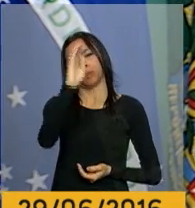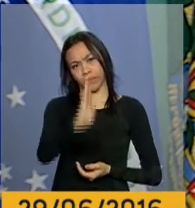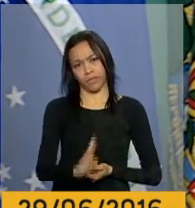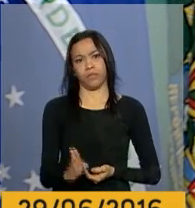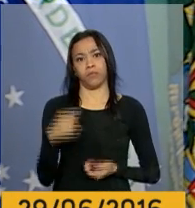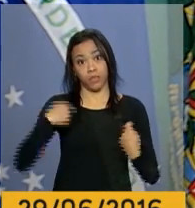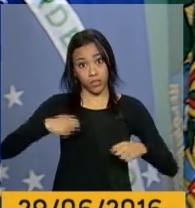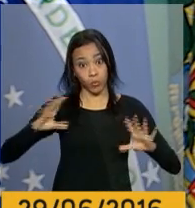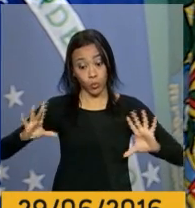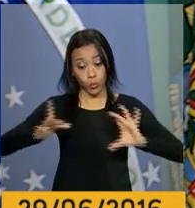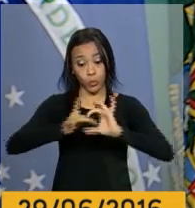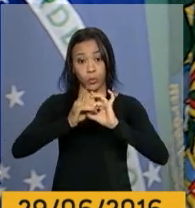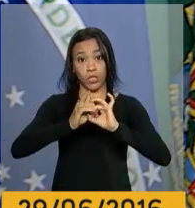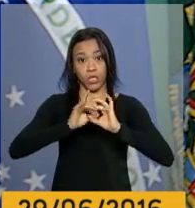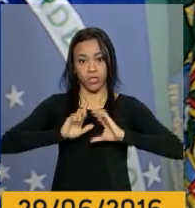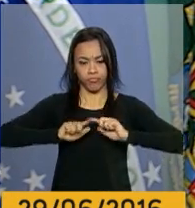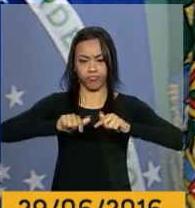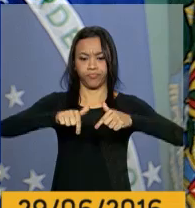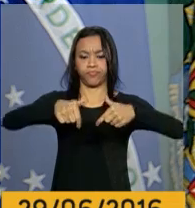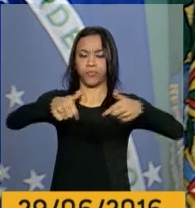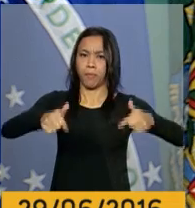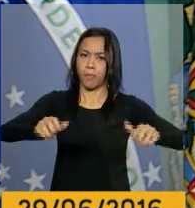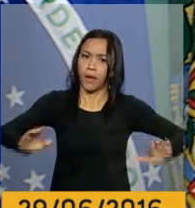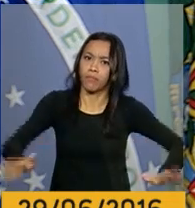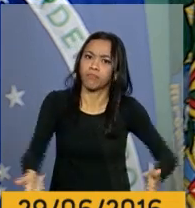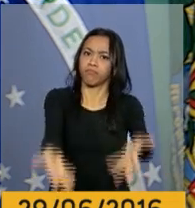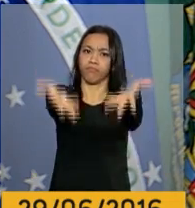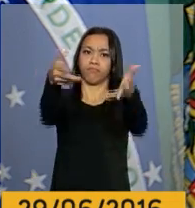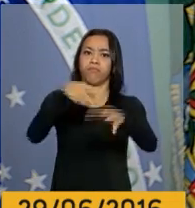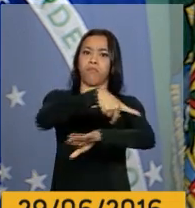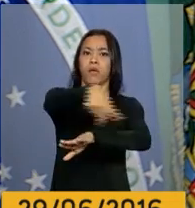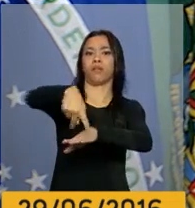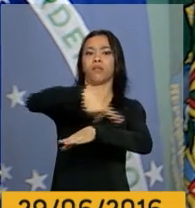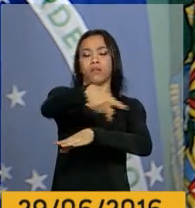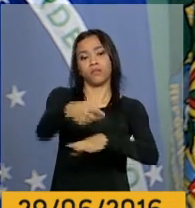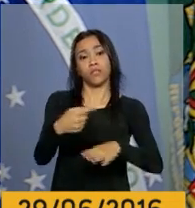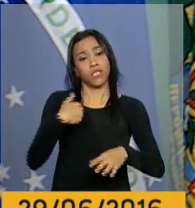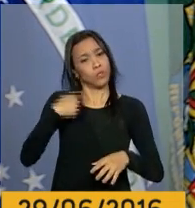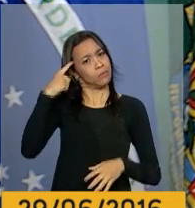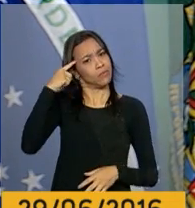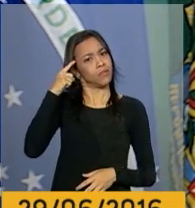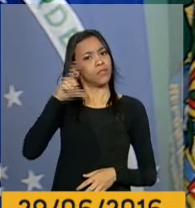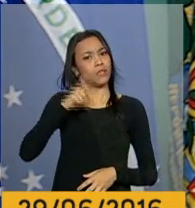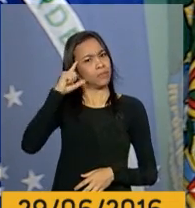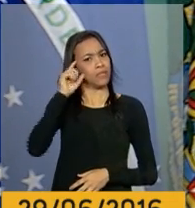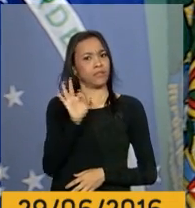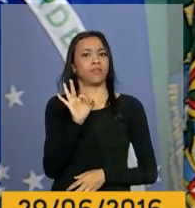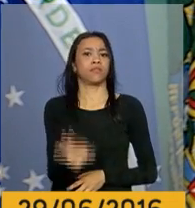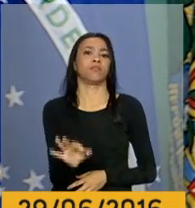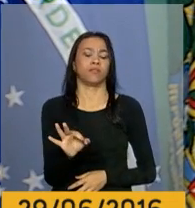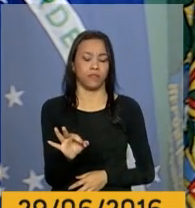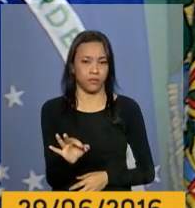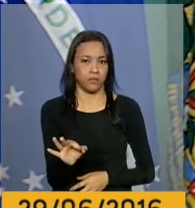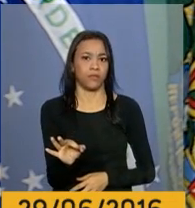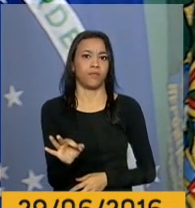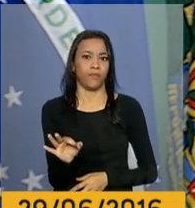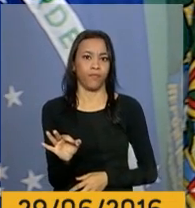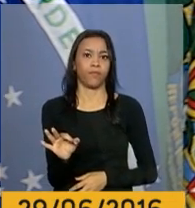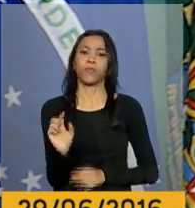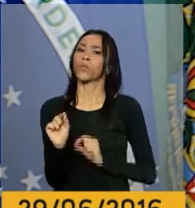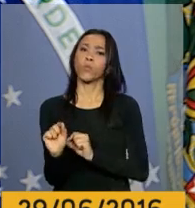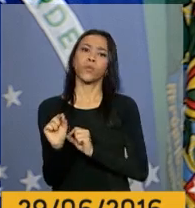nos unir nesse esforço de recuperação e tenho certeza absoluta, com a